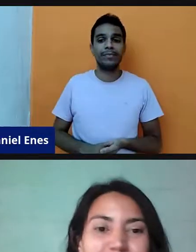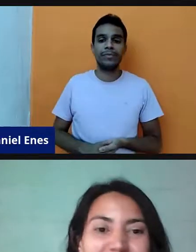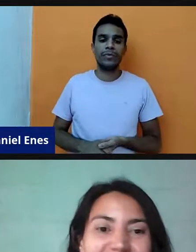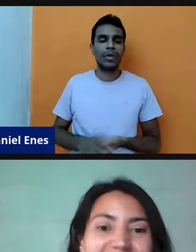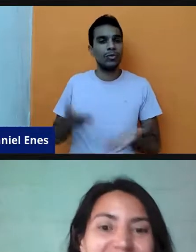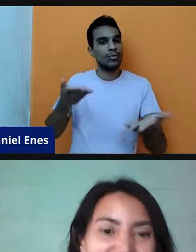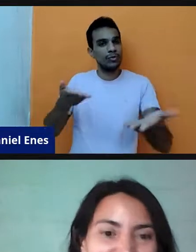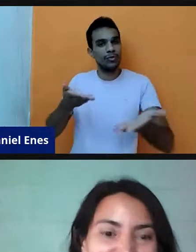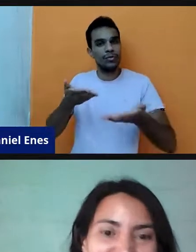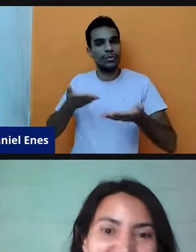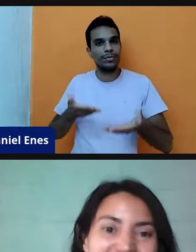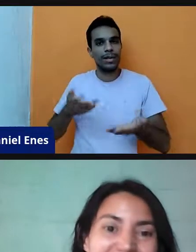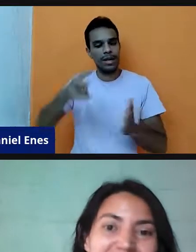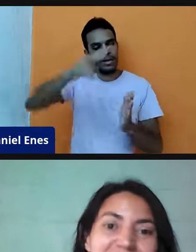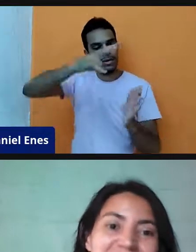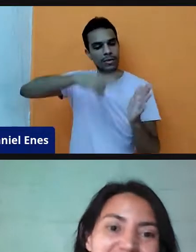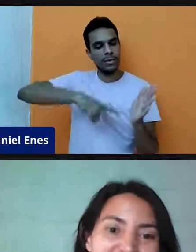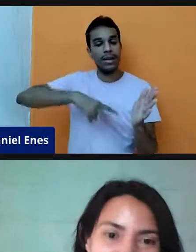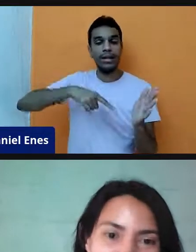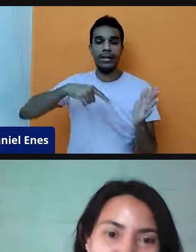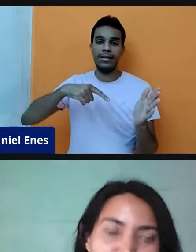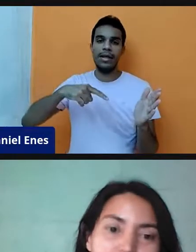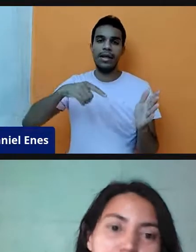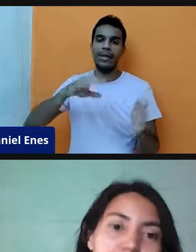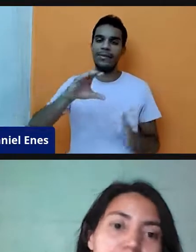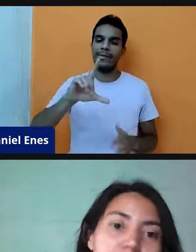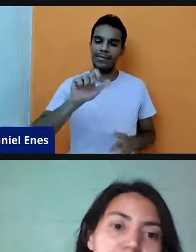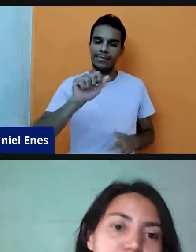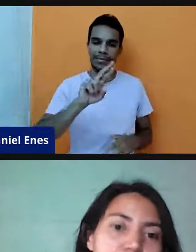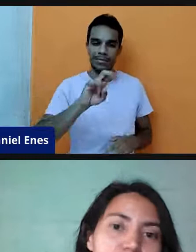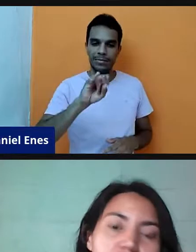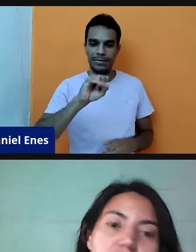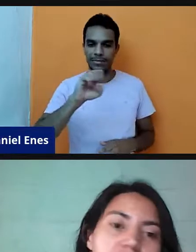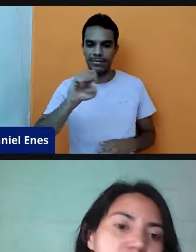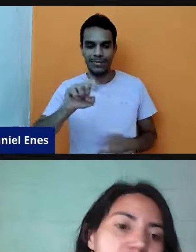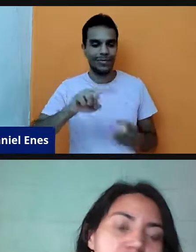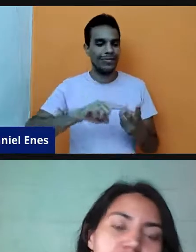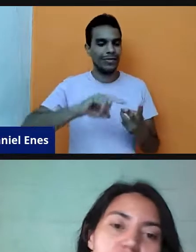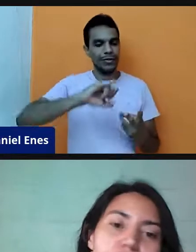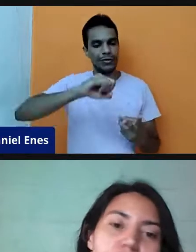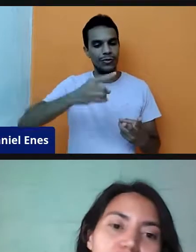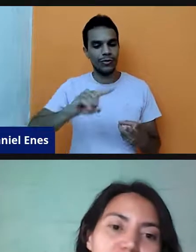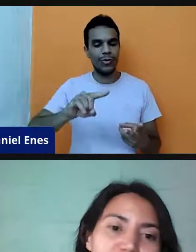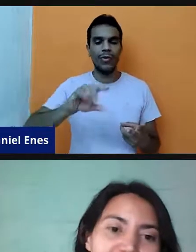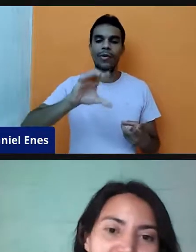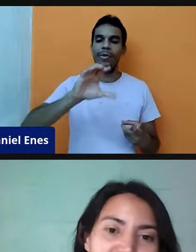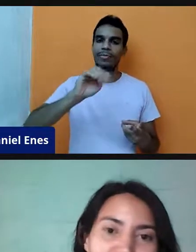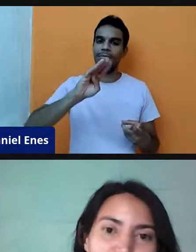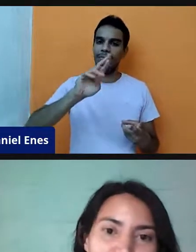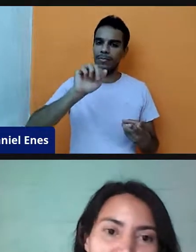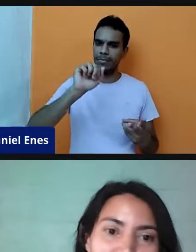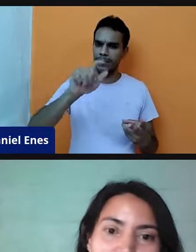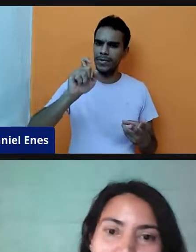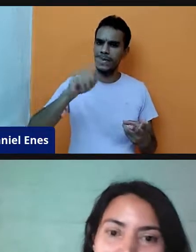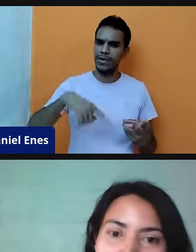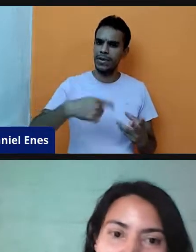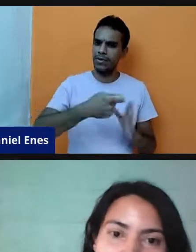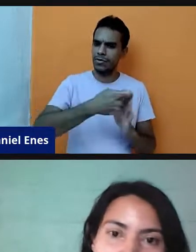então, a ler, né, Clarice, ler João Cabral, que são dois grandes escritores da nossa